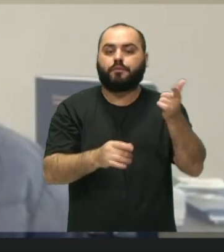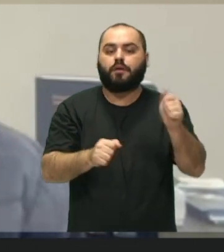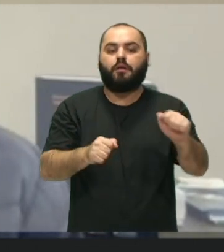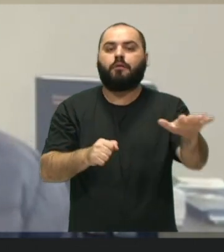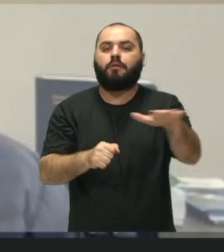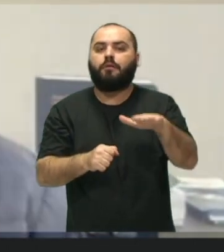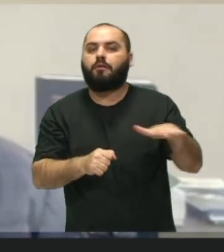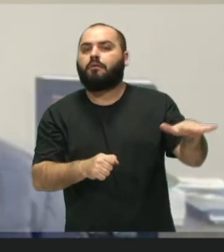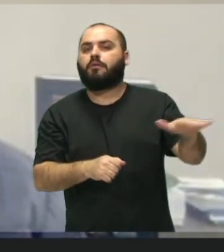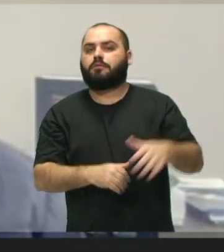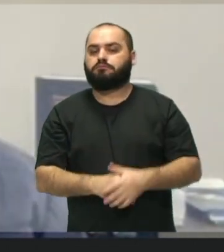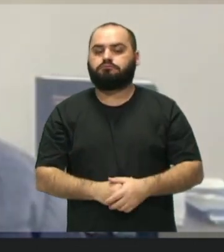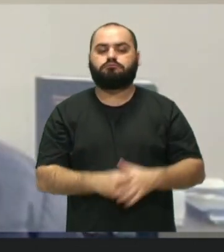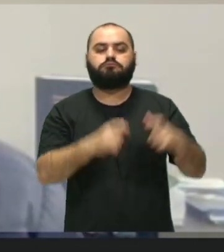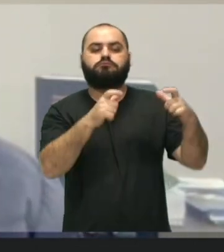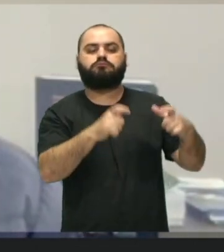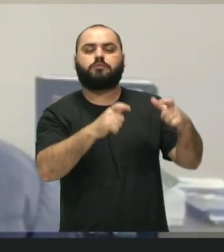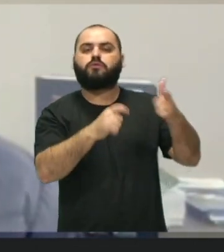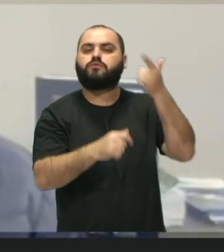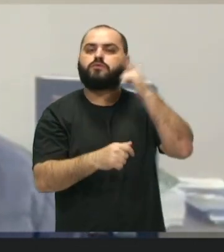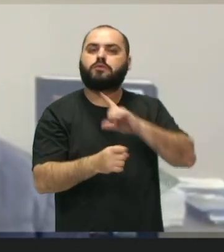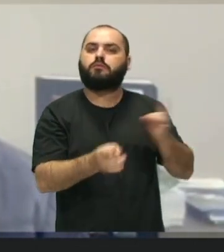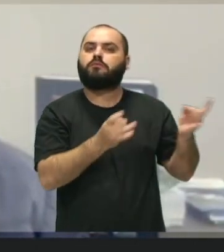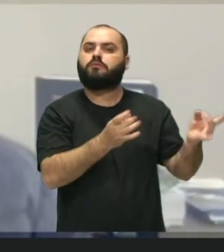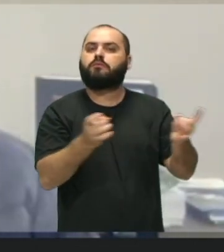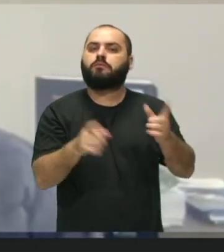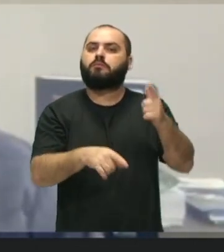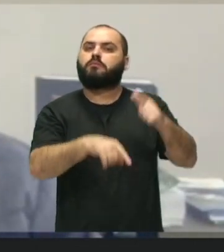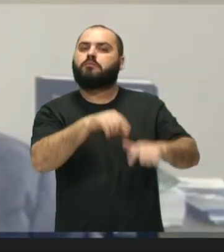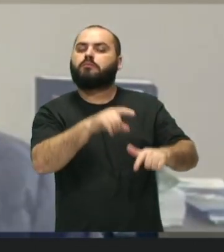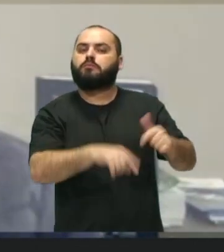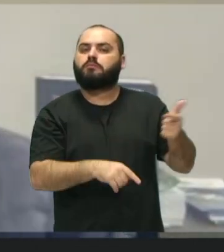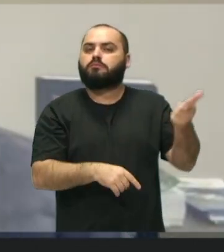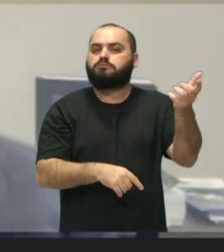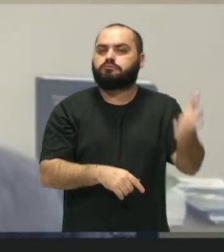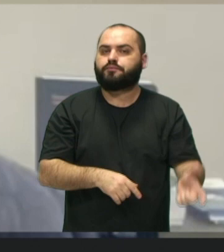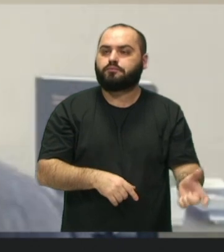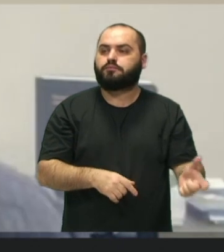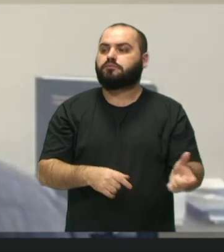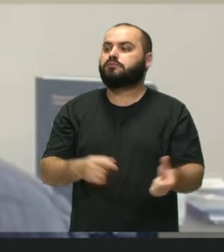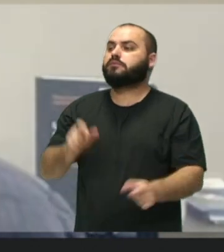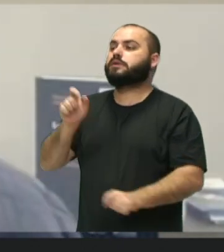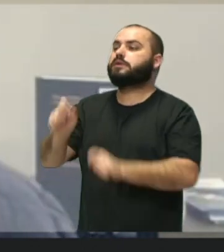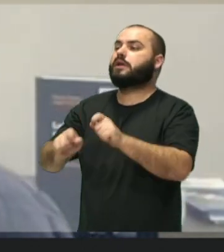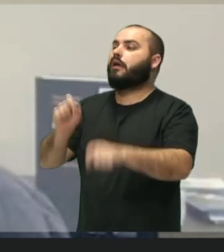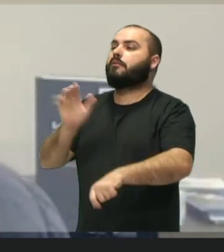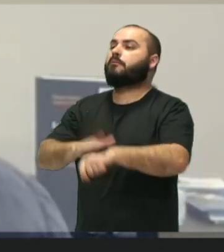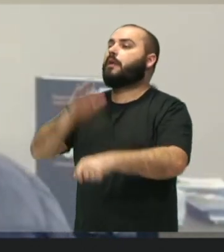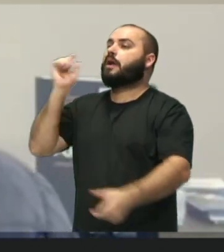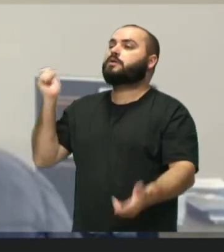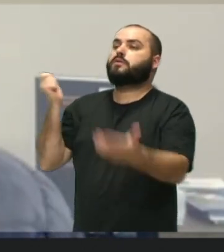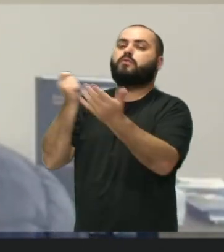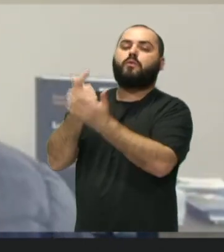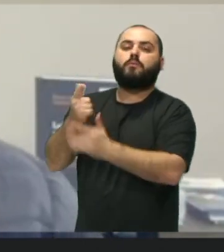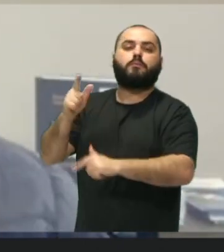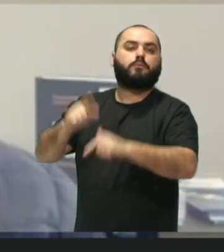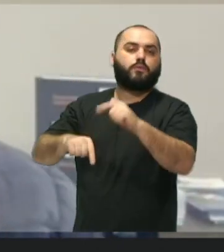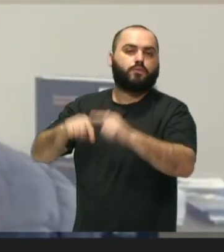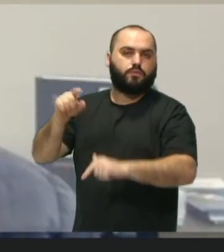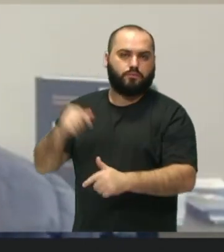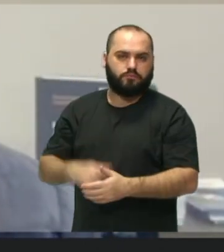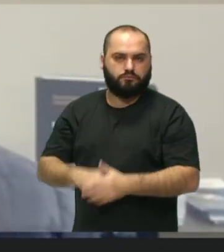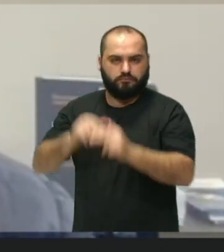né? Que local que ele consegue vender aquele determinado produto, que tipo de comprador é o maior comprador daquele produto. Então, a gente dividiu